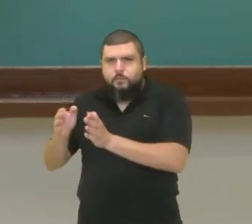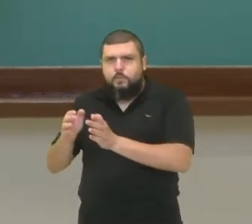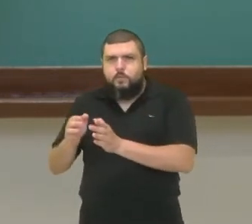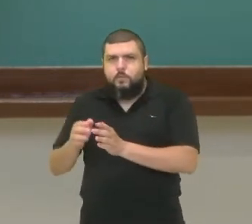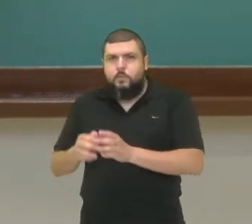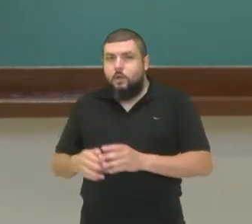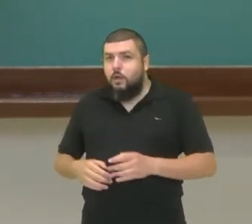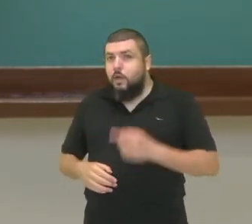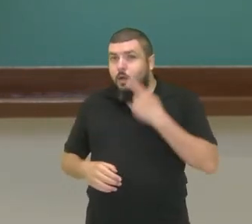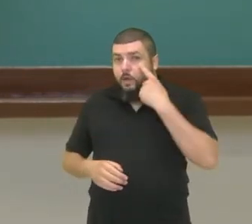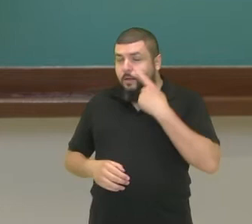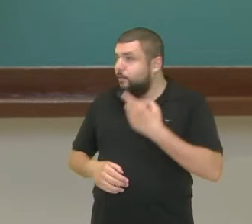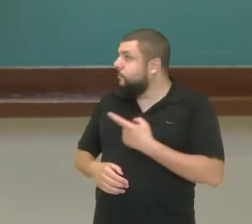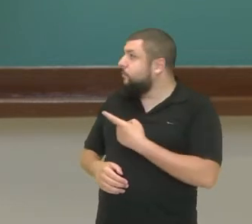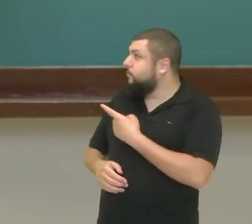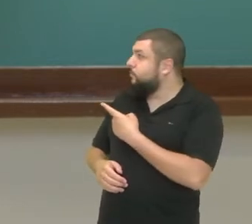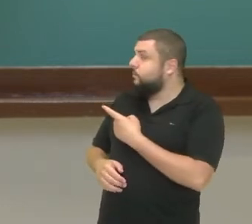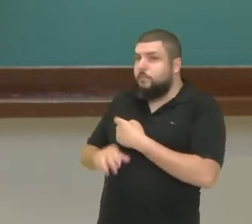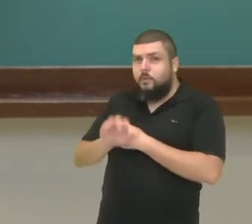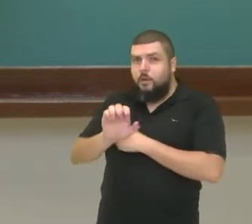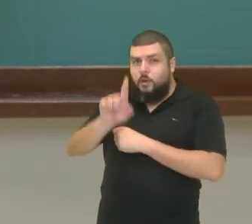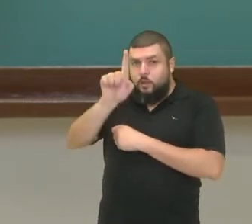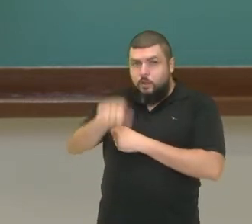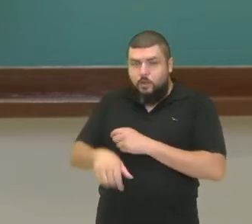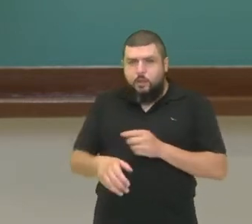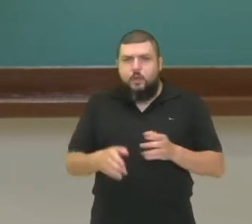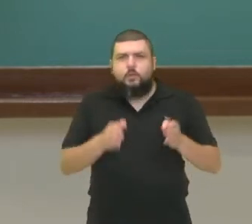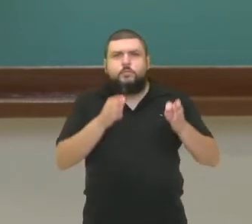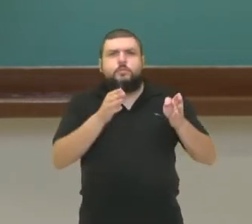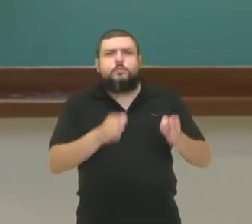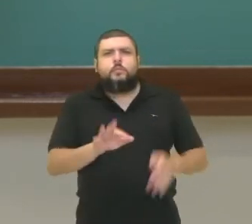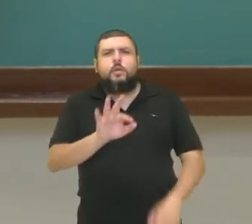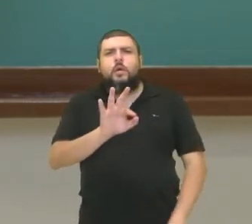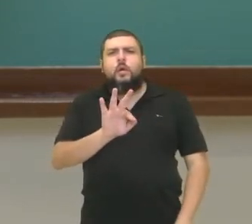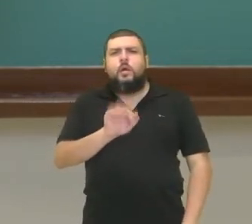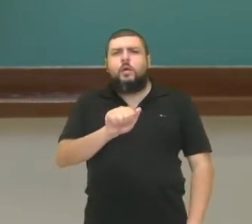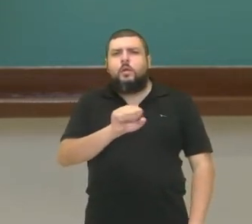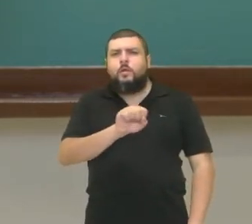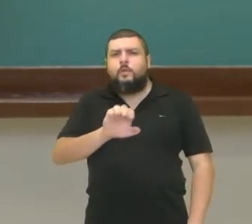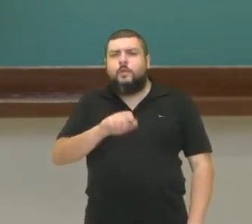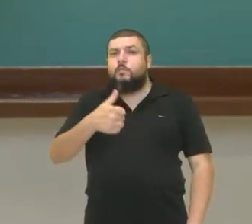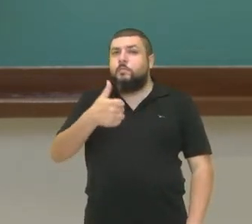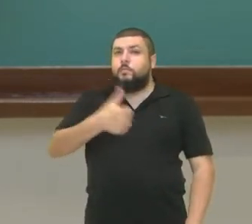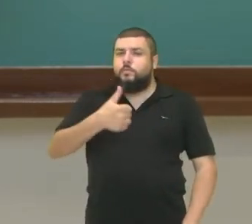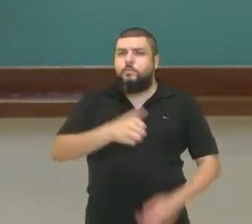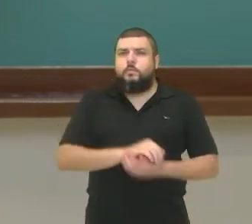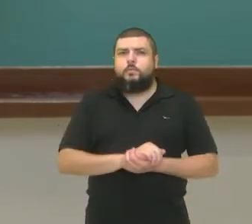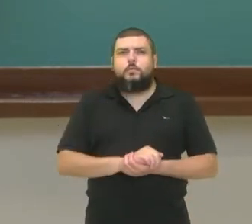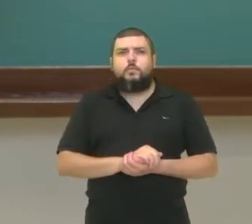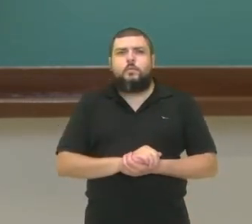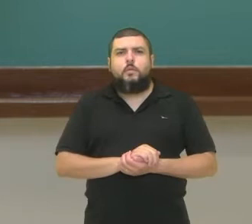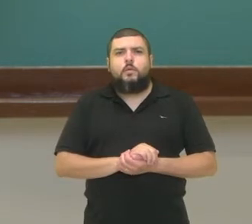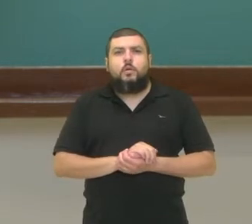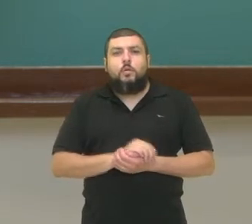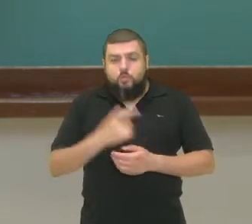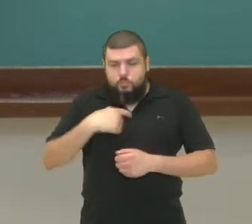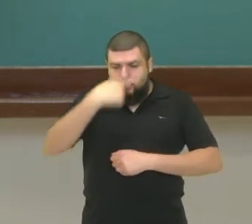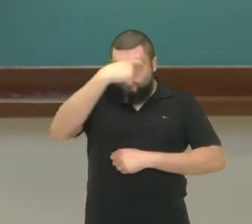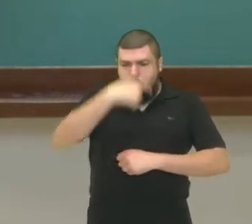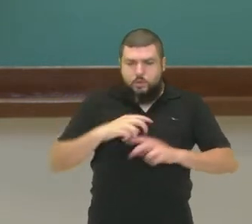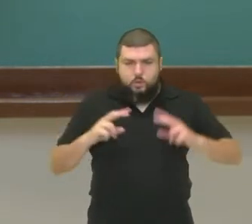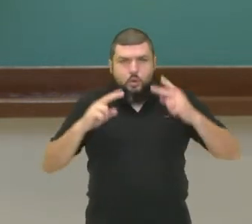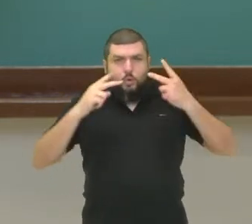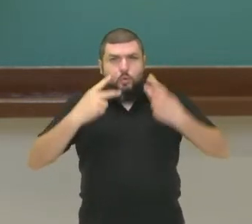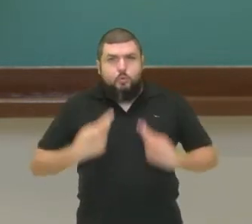Tá? Então, é quando o ser humano tem uma modificação da sua relação com o trabalho. Tá?